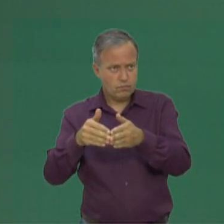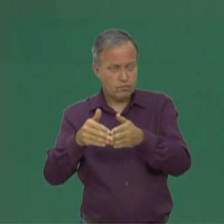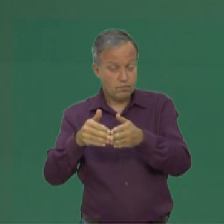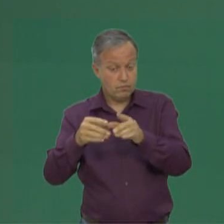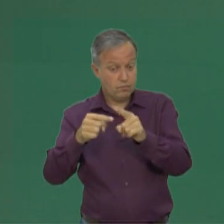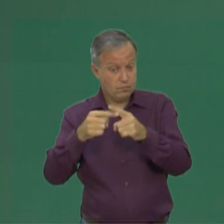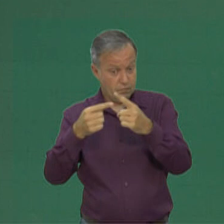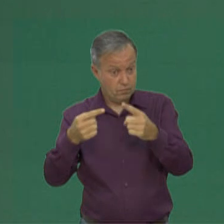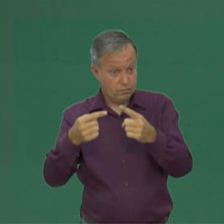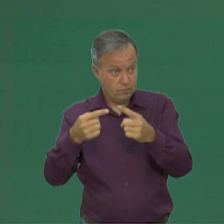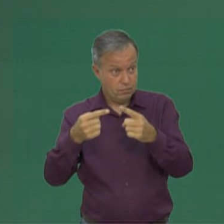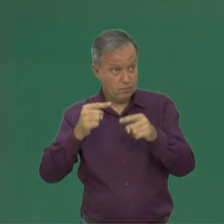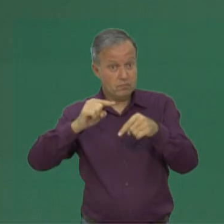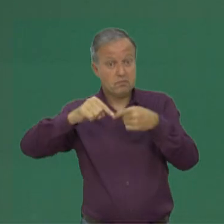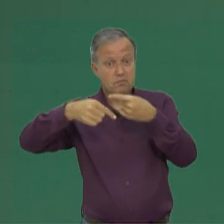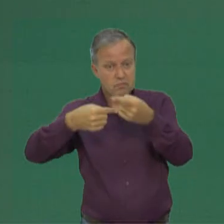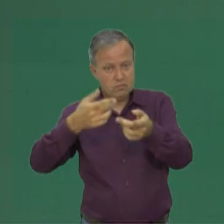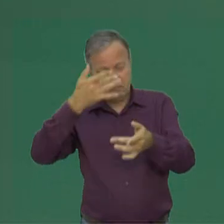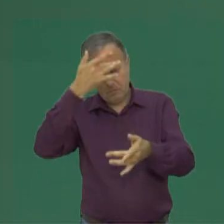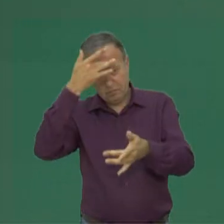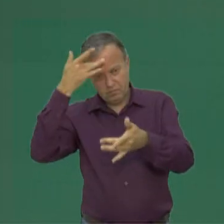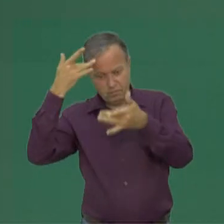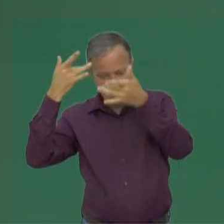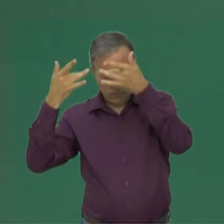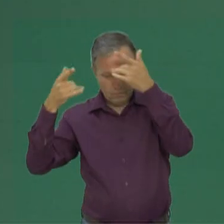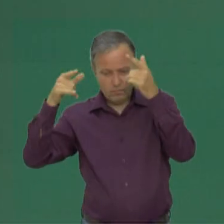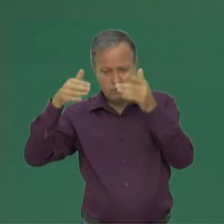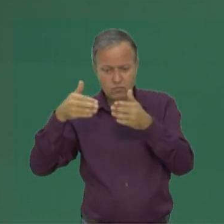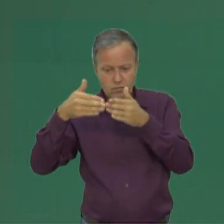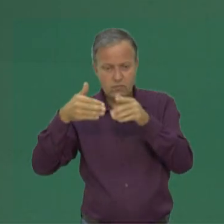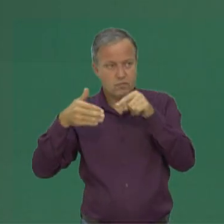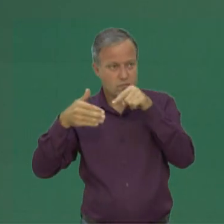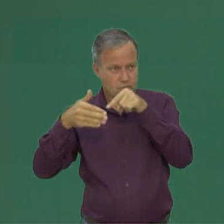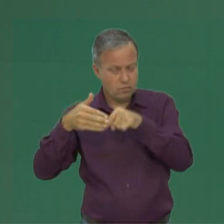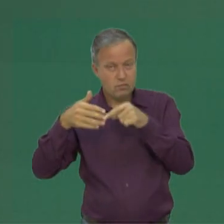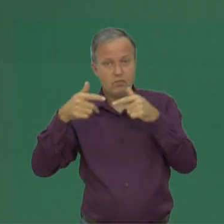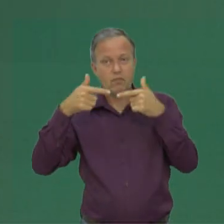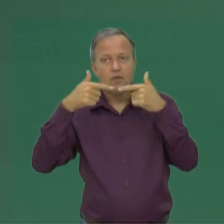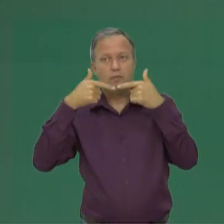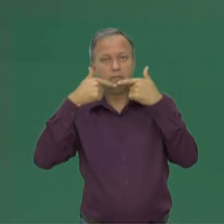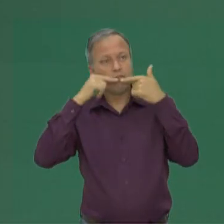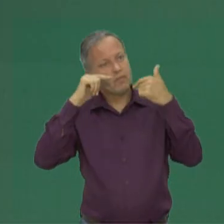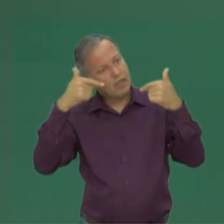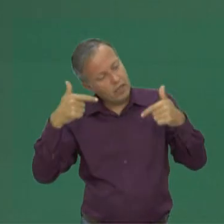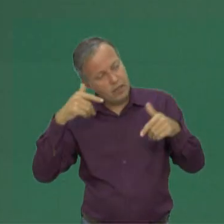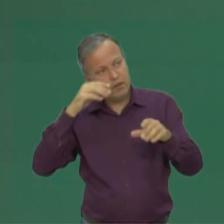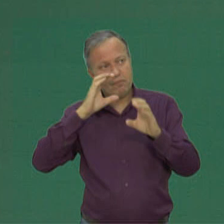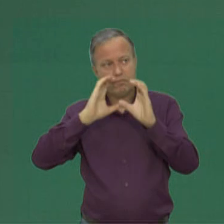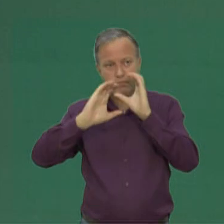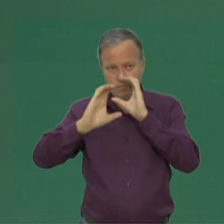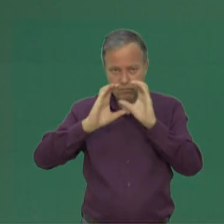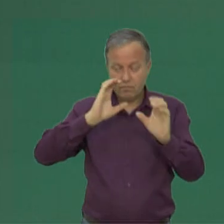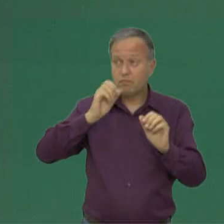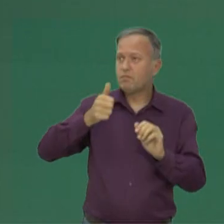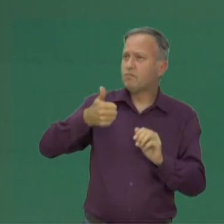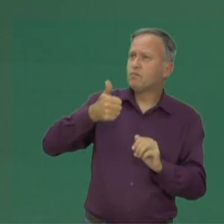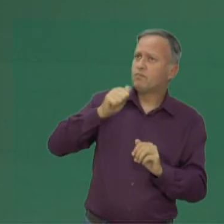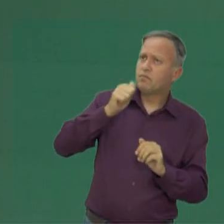Mas, além disso, outras pessoas preferem rir, cantar,